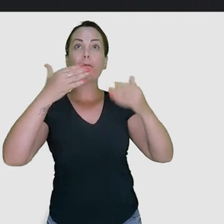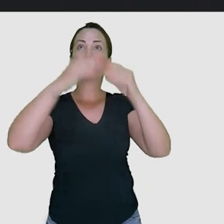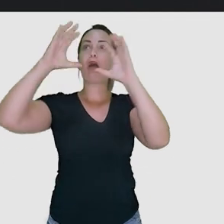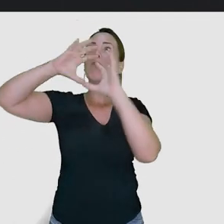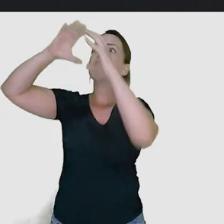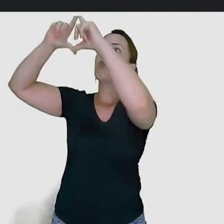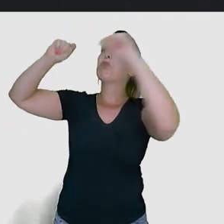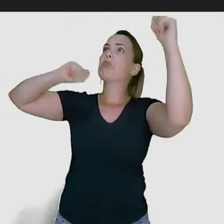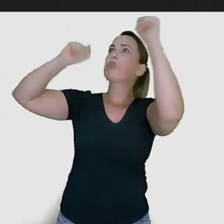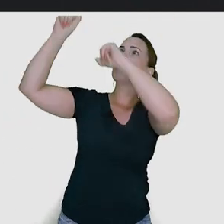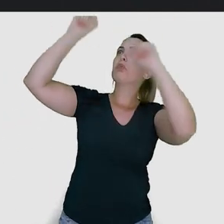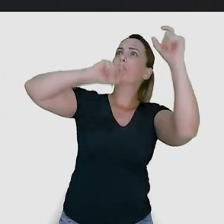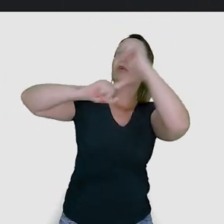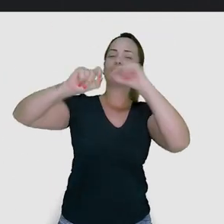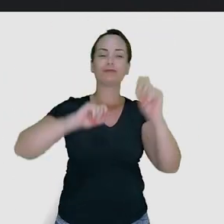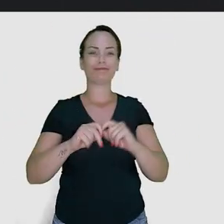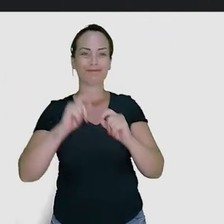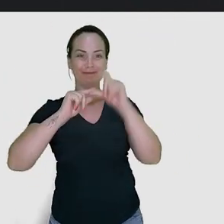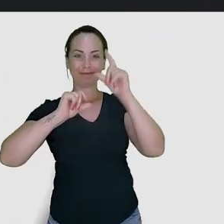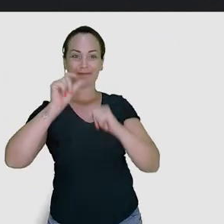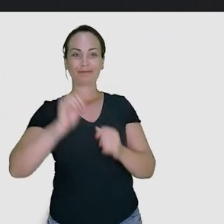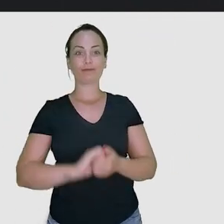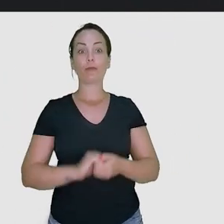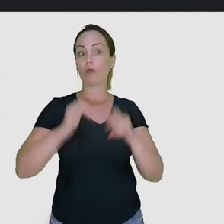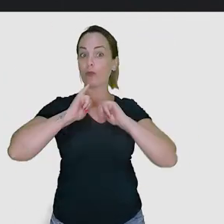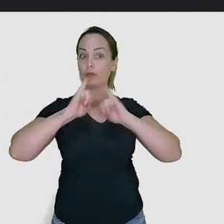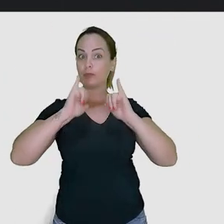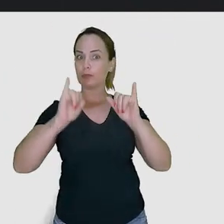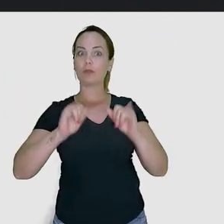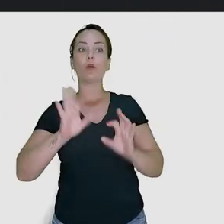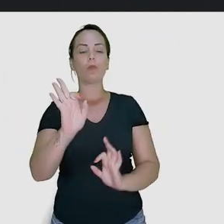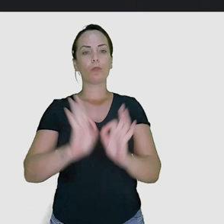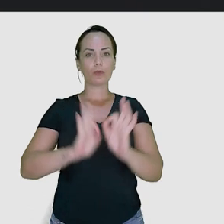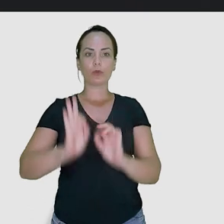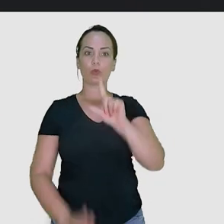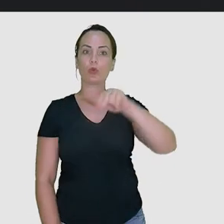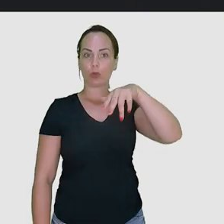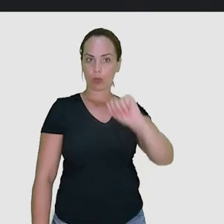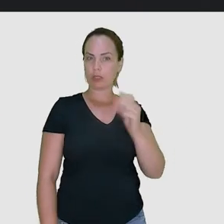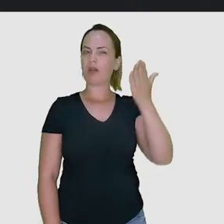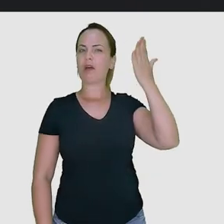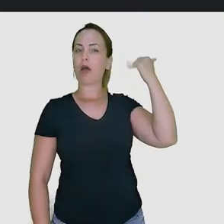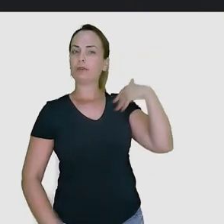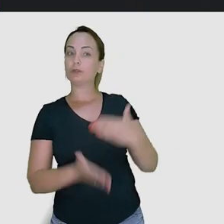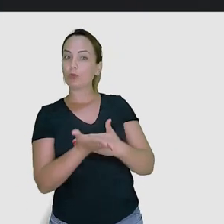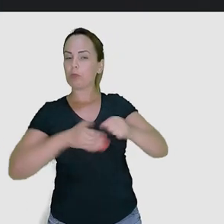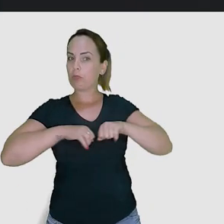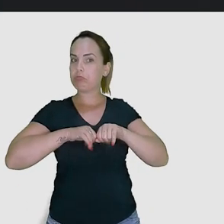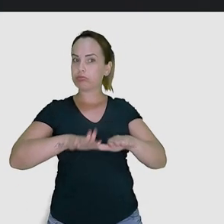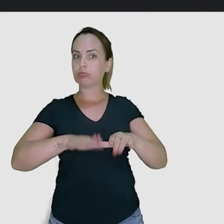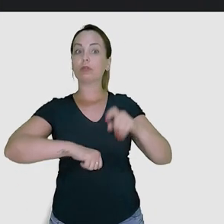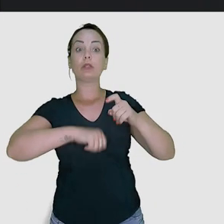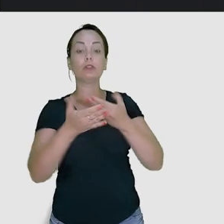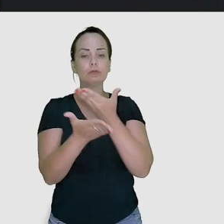e um astronauta que está perdido em um cinturão de asteroides. Eu vou contar para vocês o enredo desse projeto. A Luana